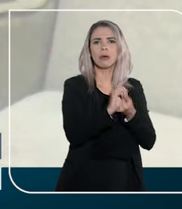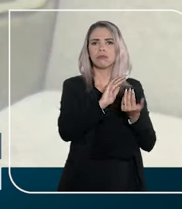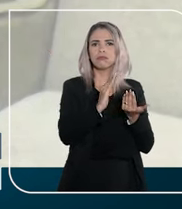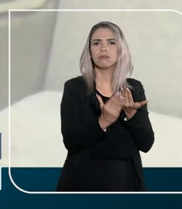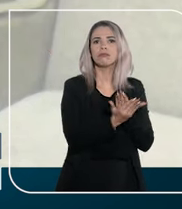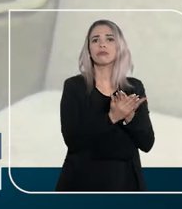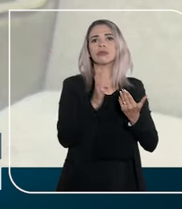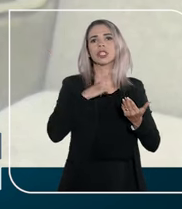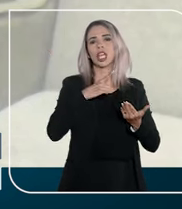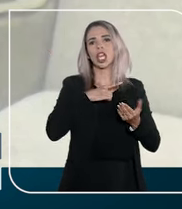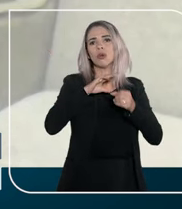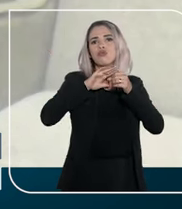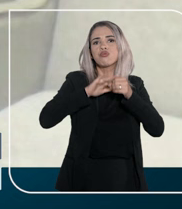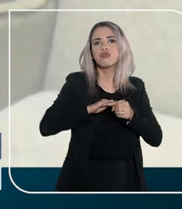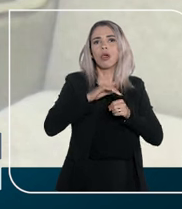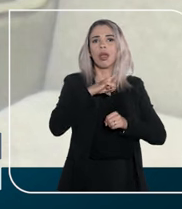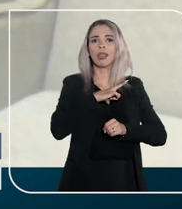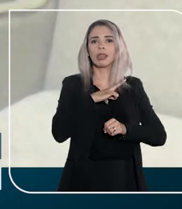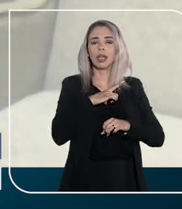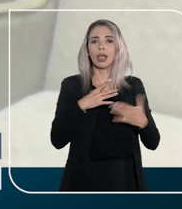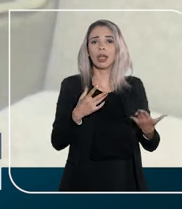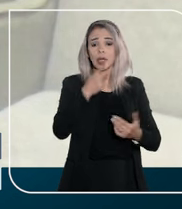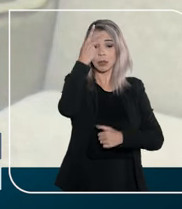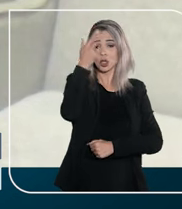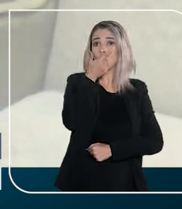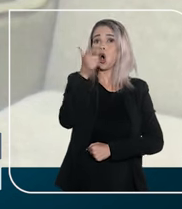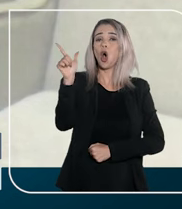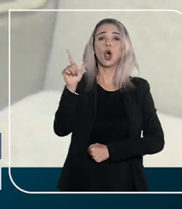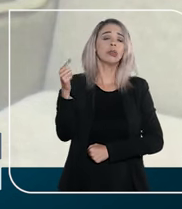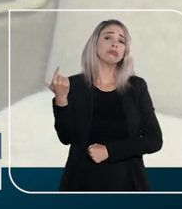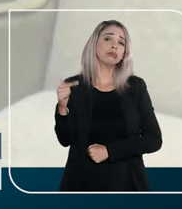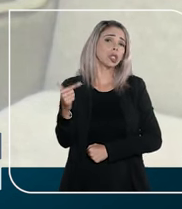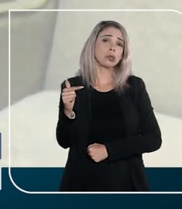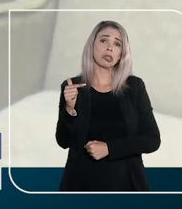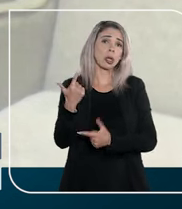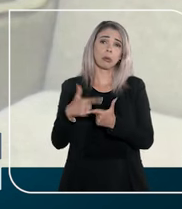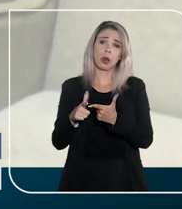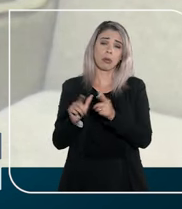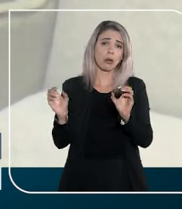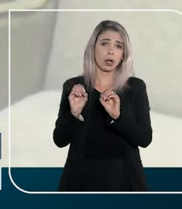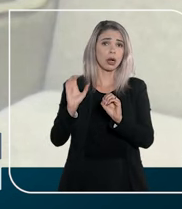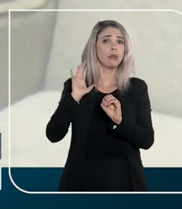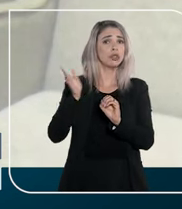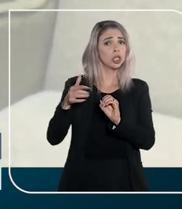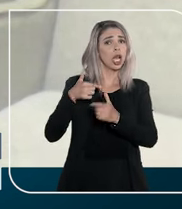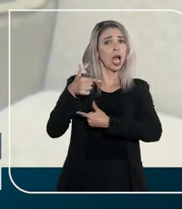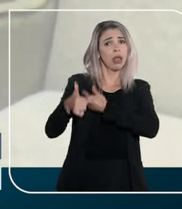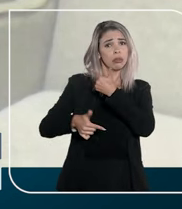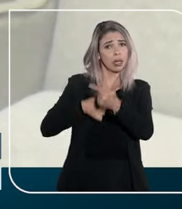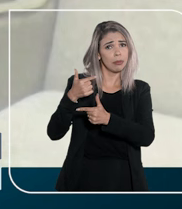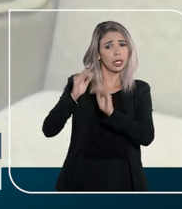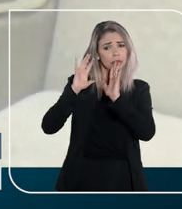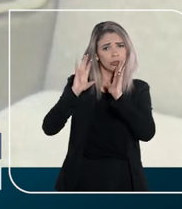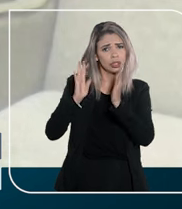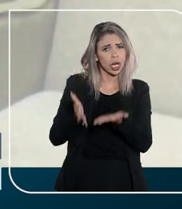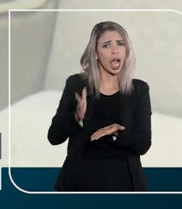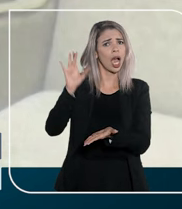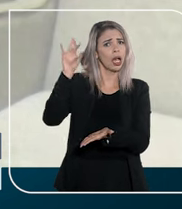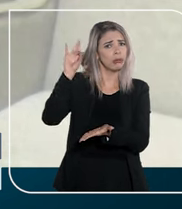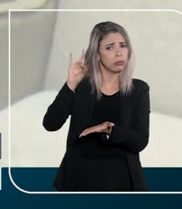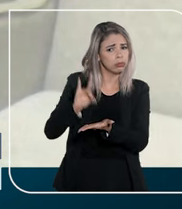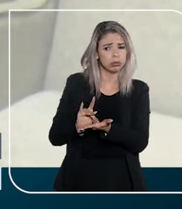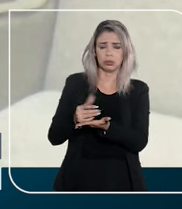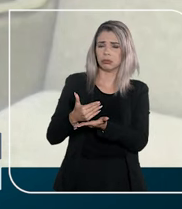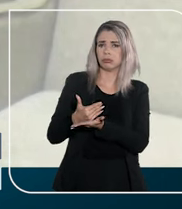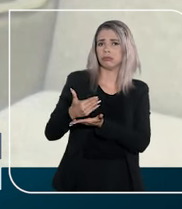e os demais candidatos que não foram injustiçados já estão, inclusive, atuando, já foram empossados, já